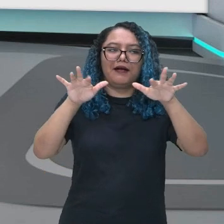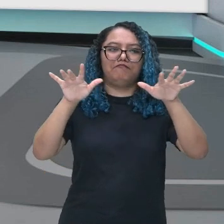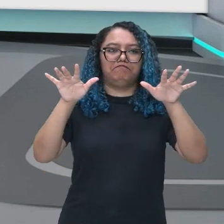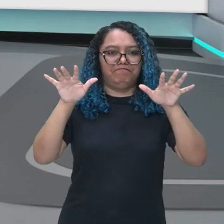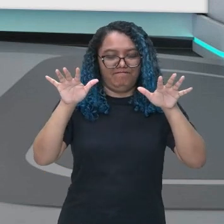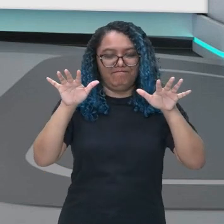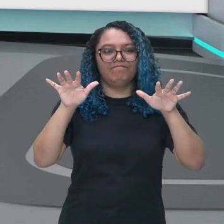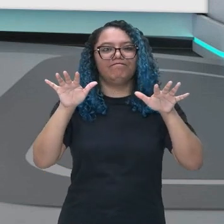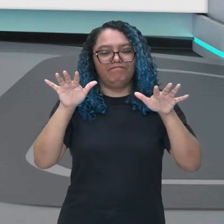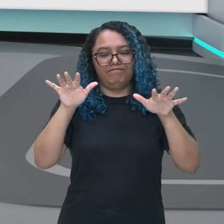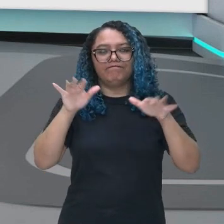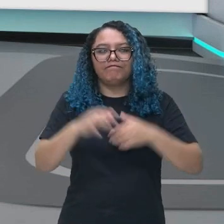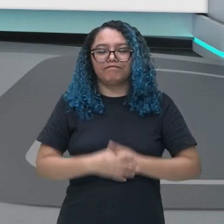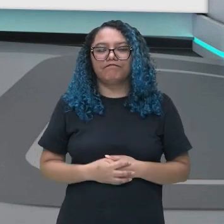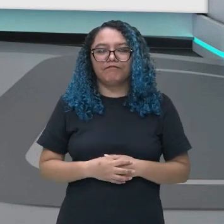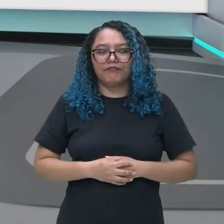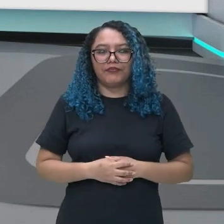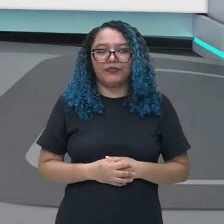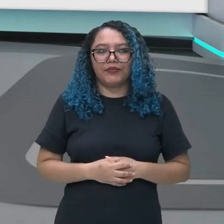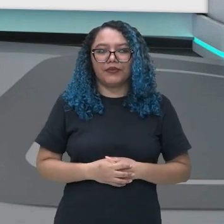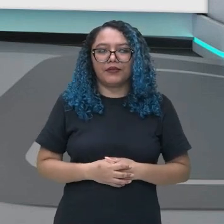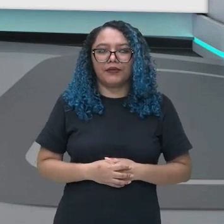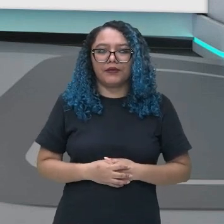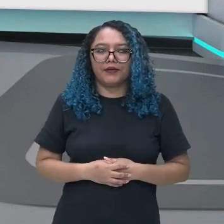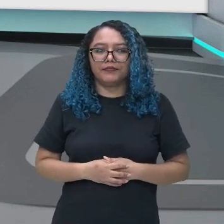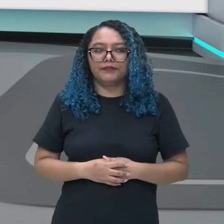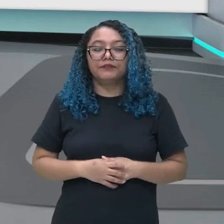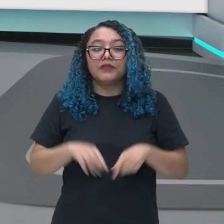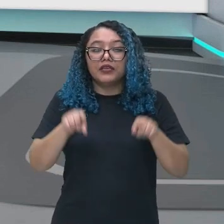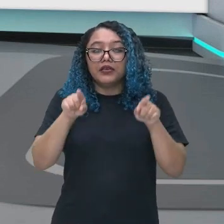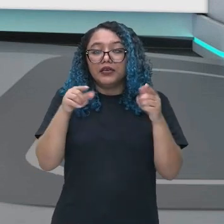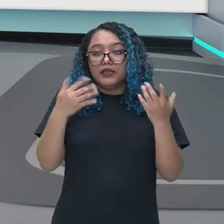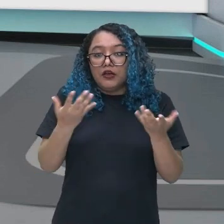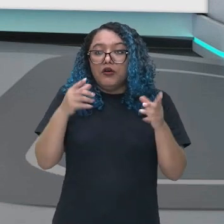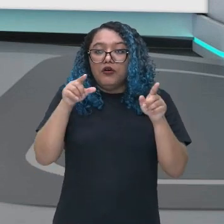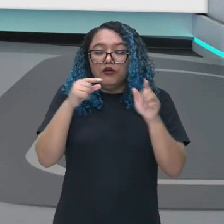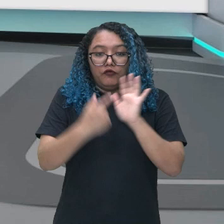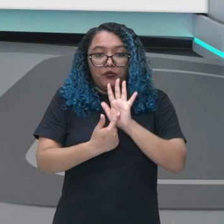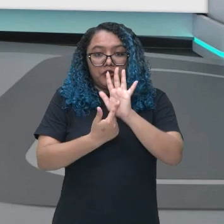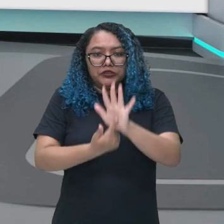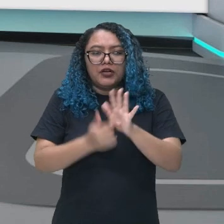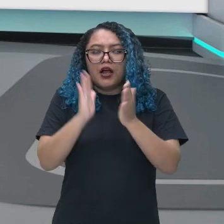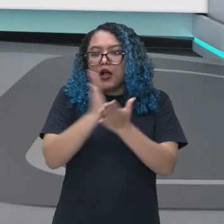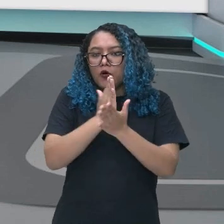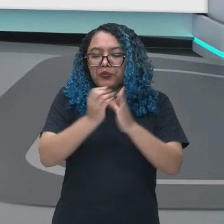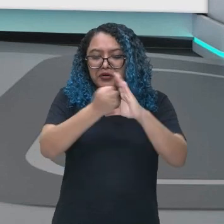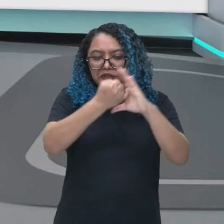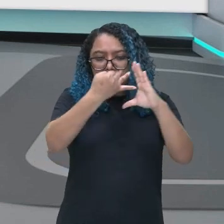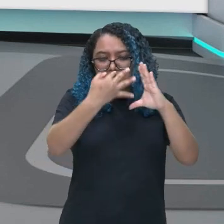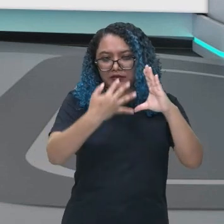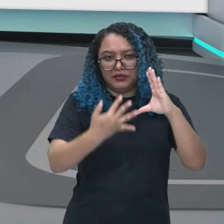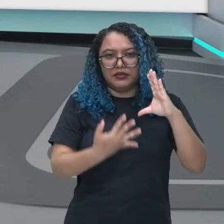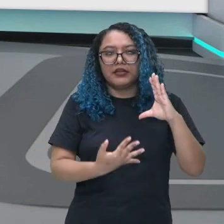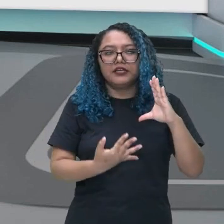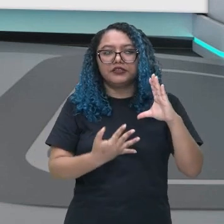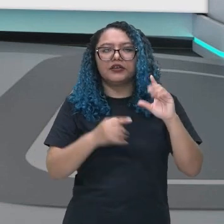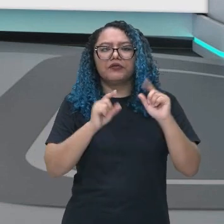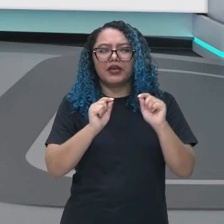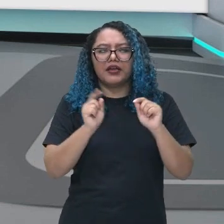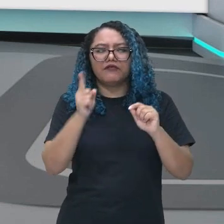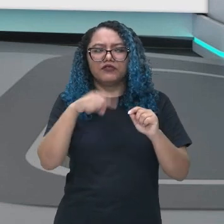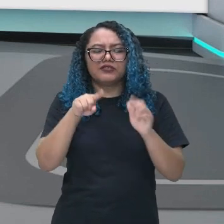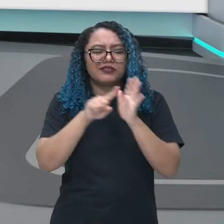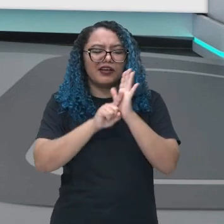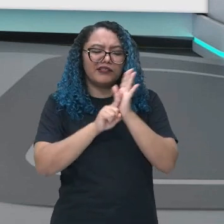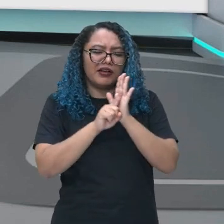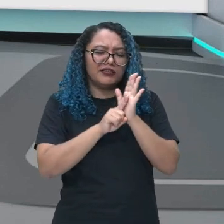vou mostrar para vocês algumas características que vão ajudar a descobrir, né?